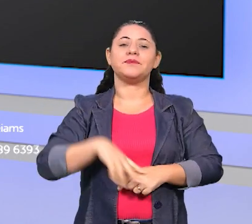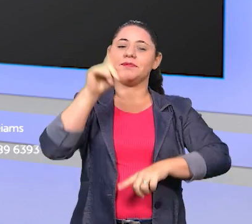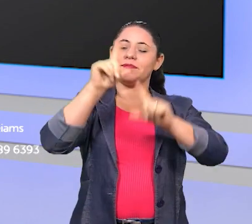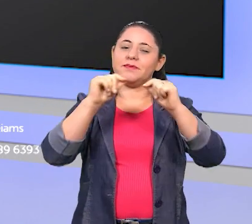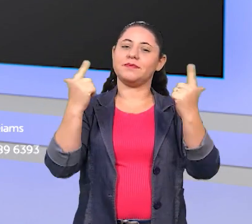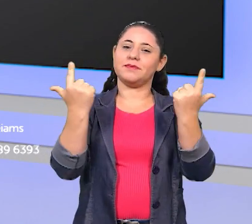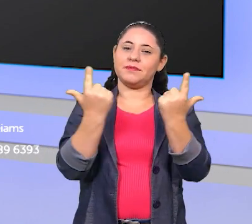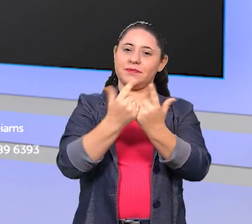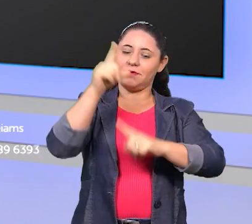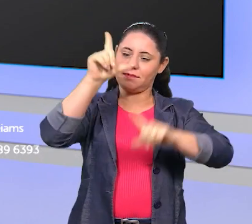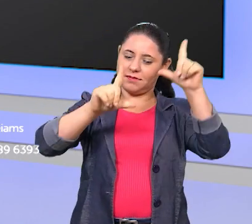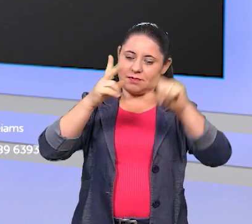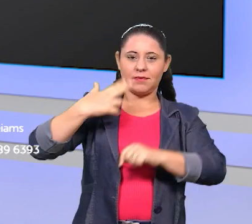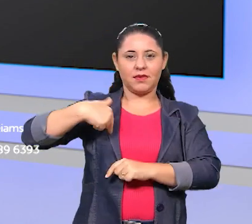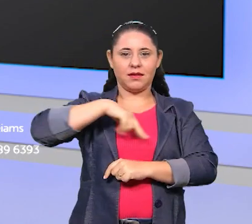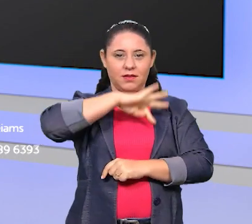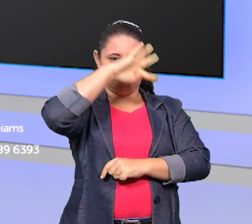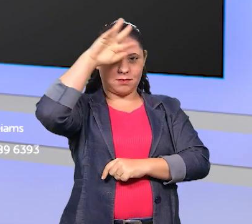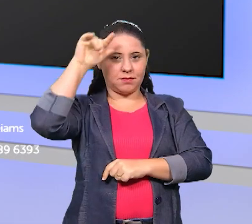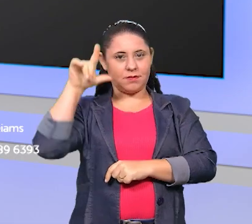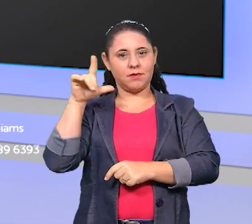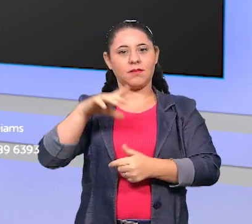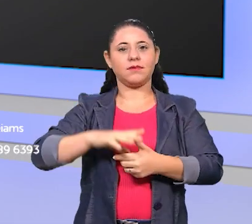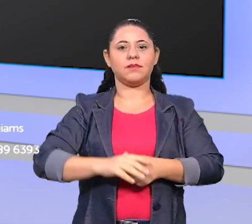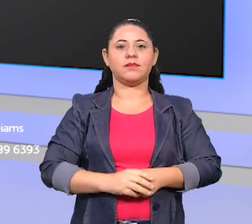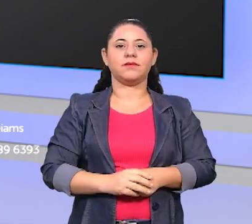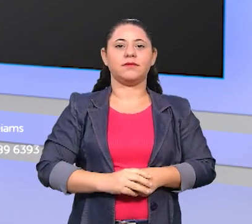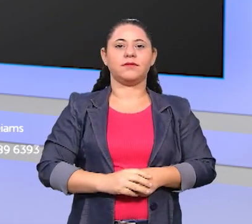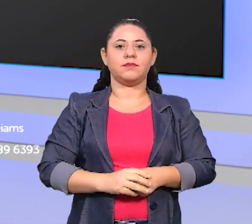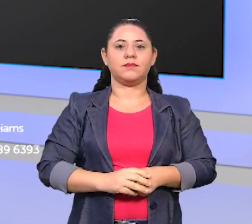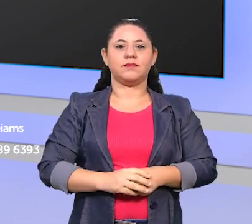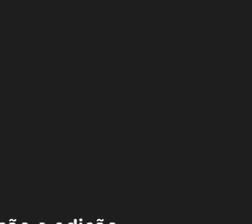al.ms.gov.br. TV Alemes, a TV da gente de